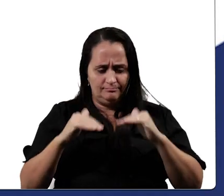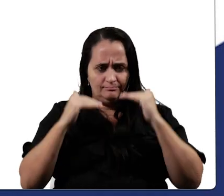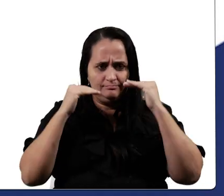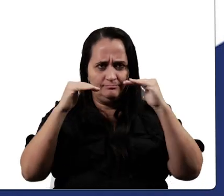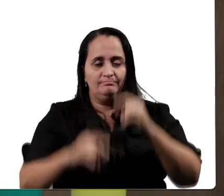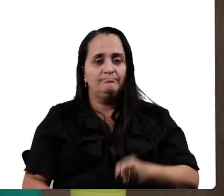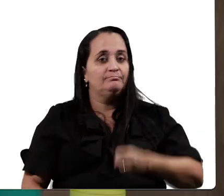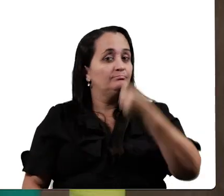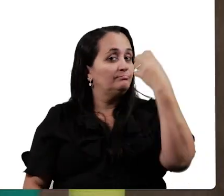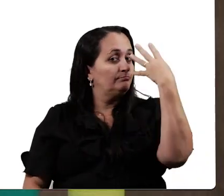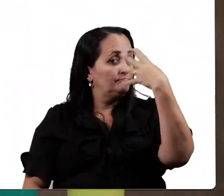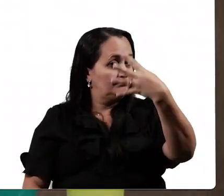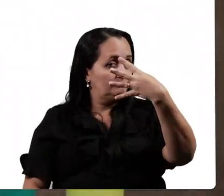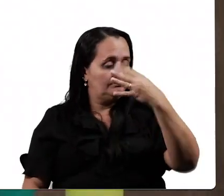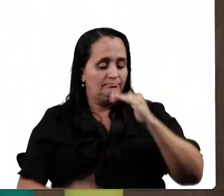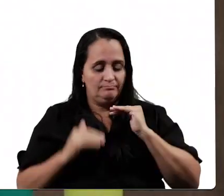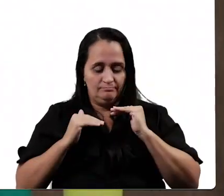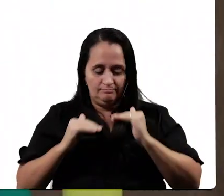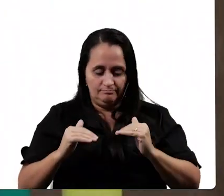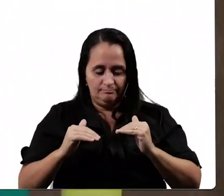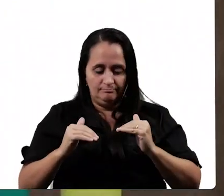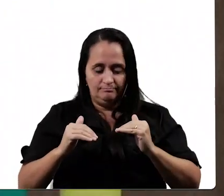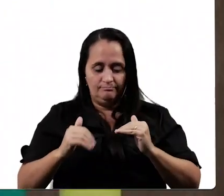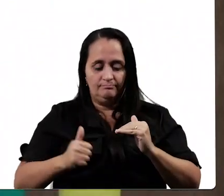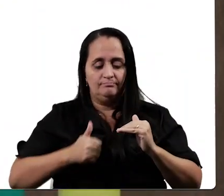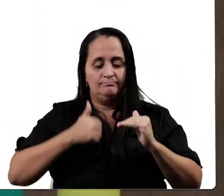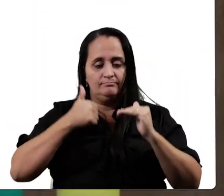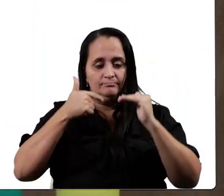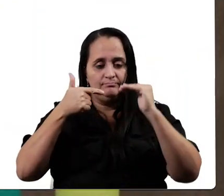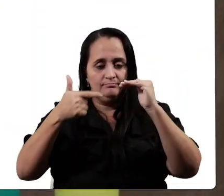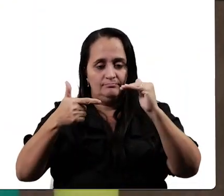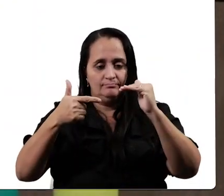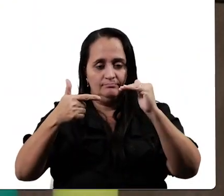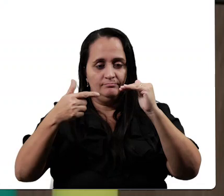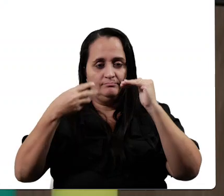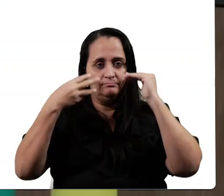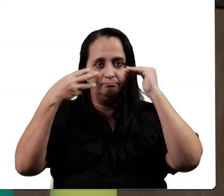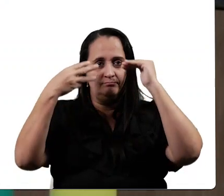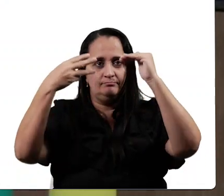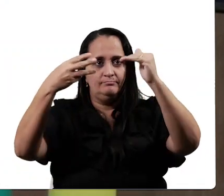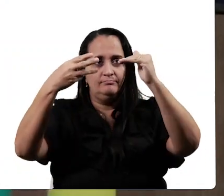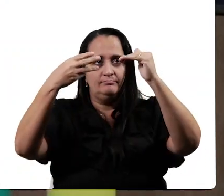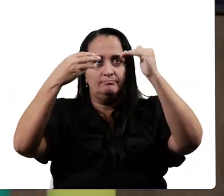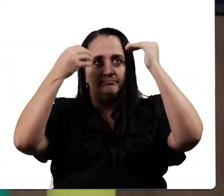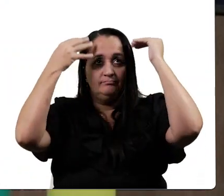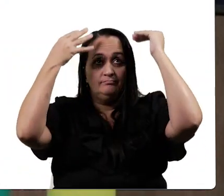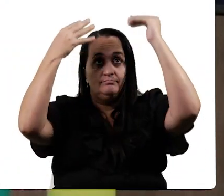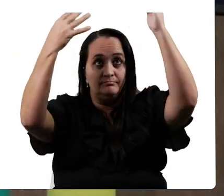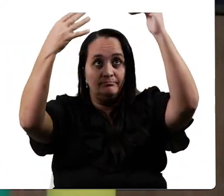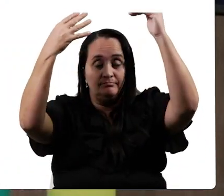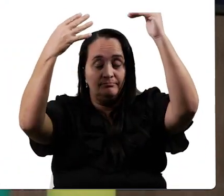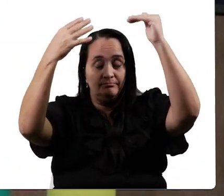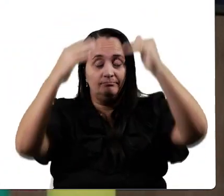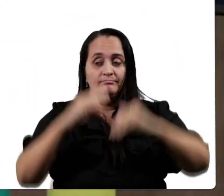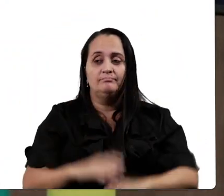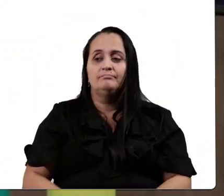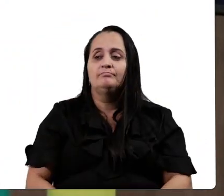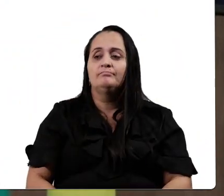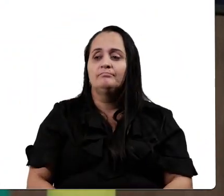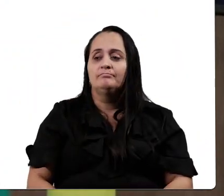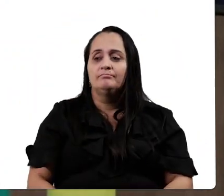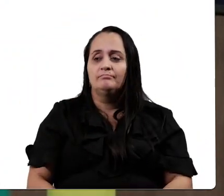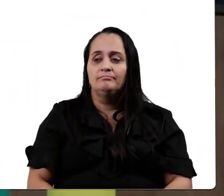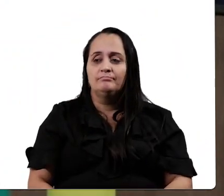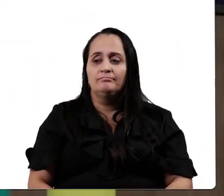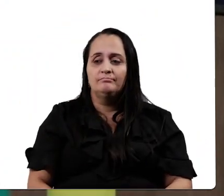prédio olha aqui 1 2 3 qu andar